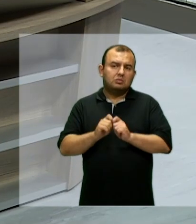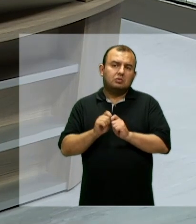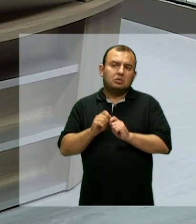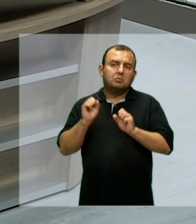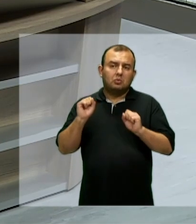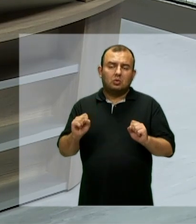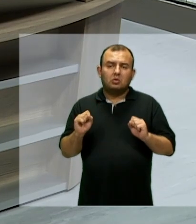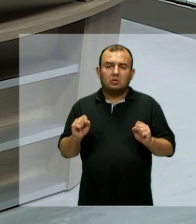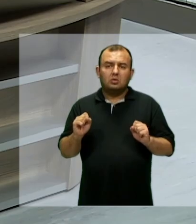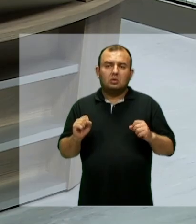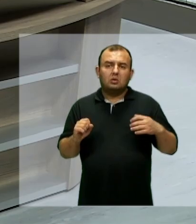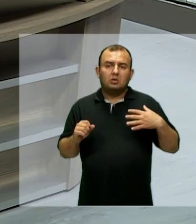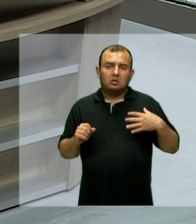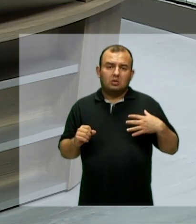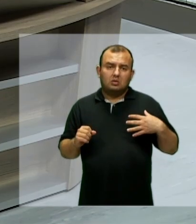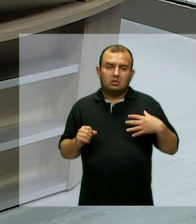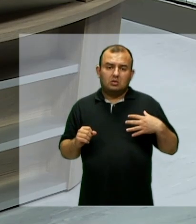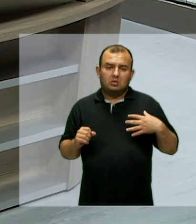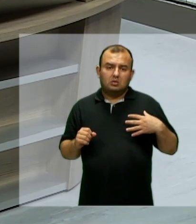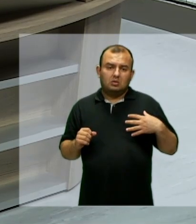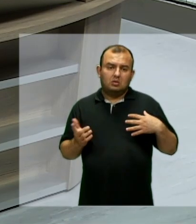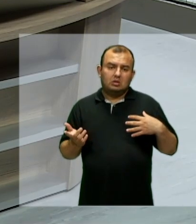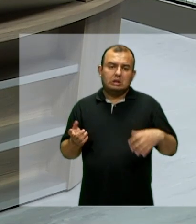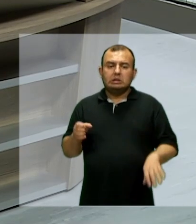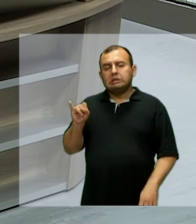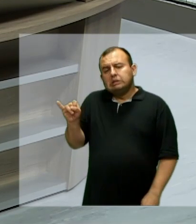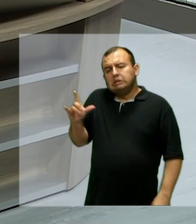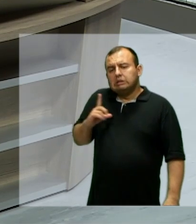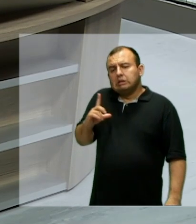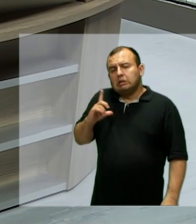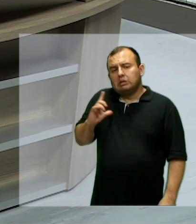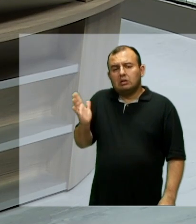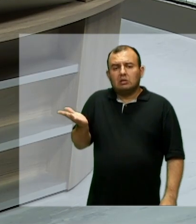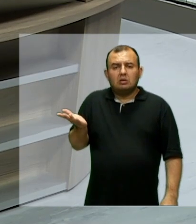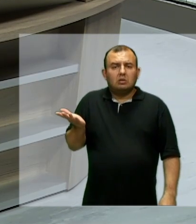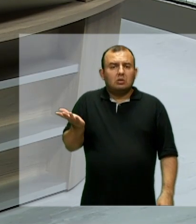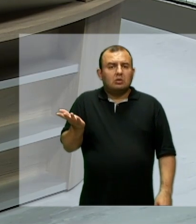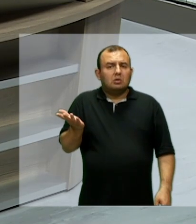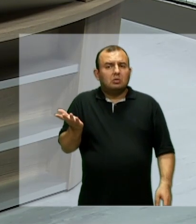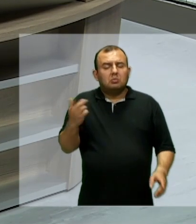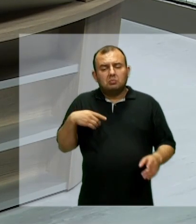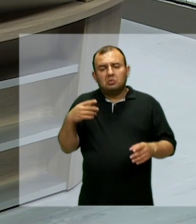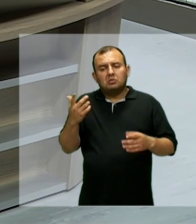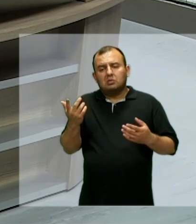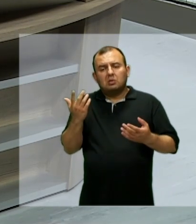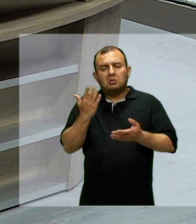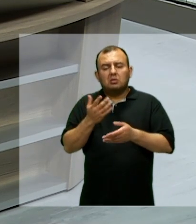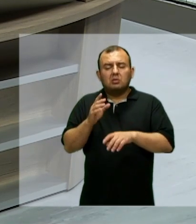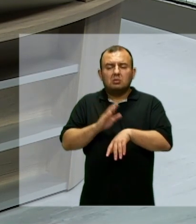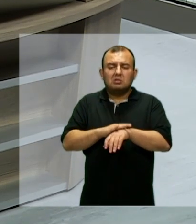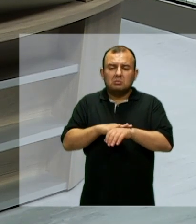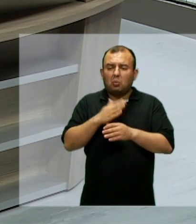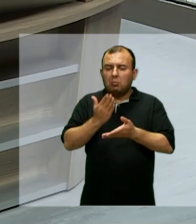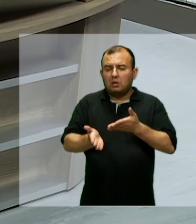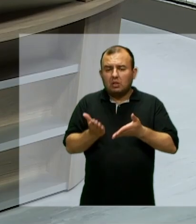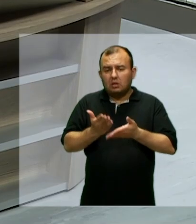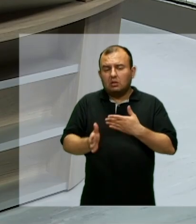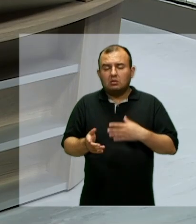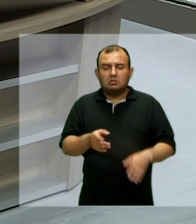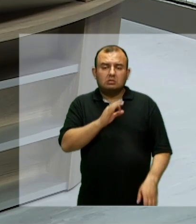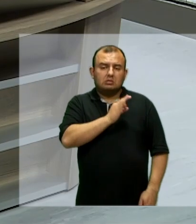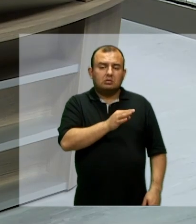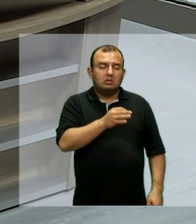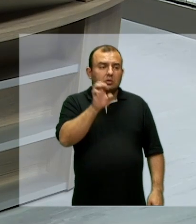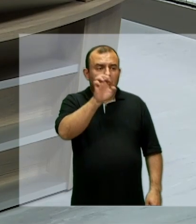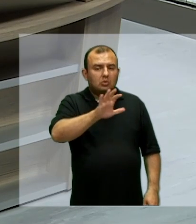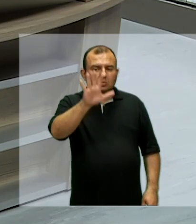pacientes que têm mamas muito substituídas. Digamos assim, talvez fosse até um desperdício. Com certeza. Você sabe, por exemplo, os